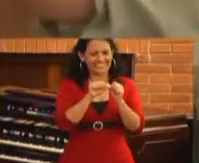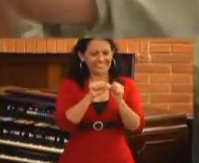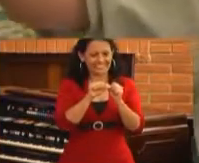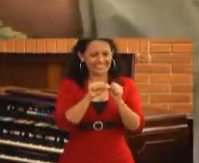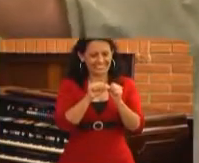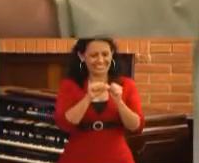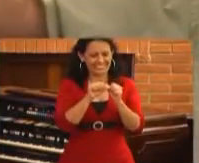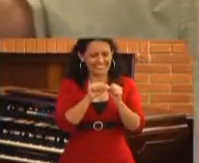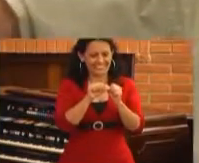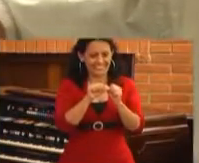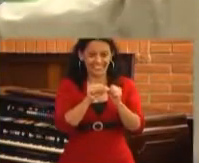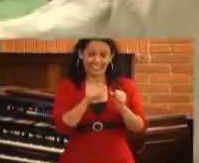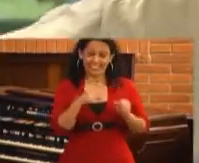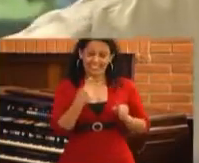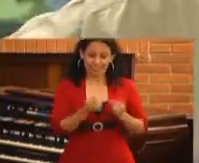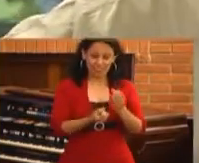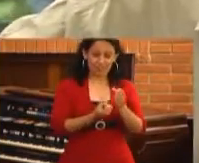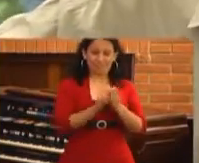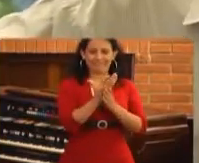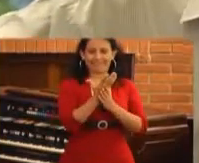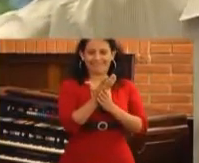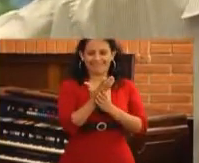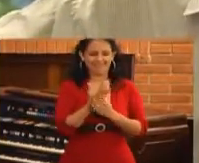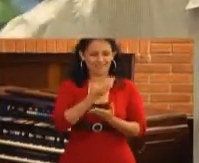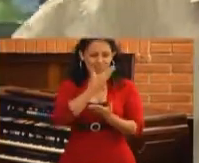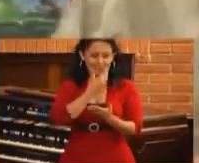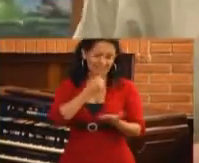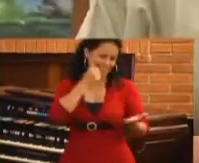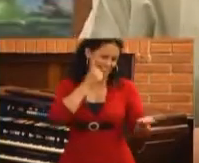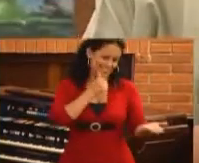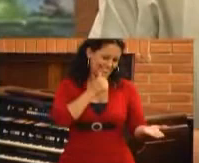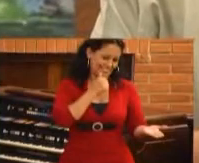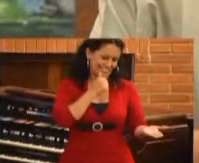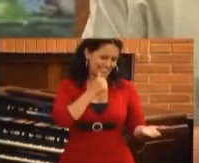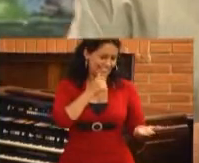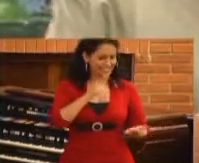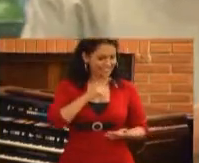presumivelmente mais inteligentes do que uma ameba.